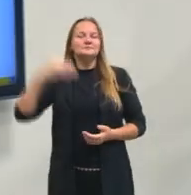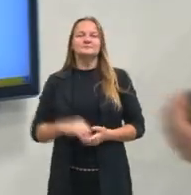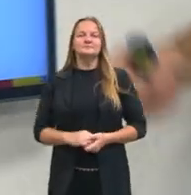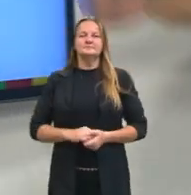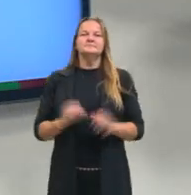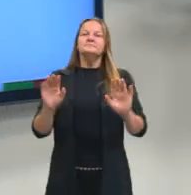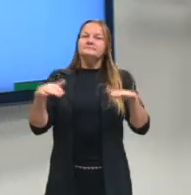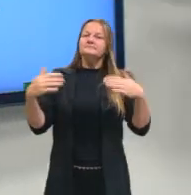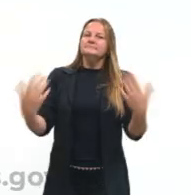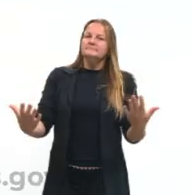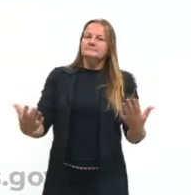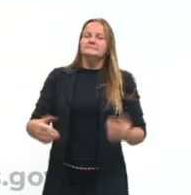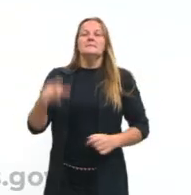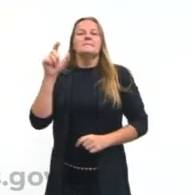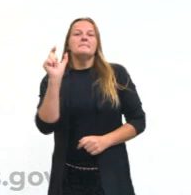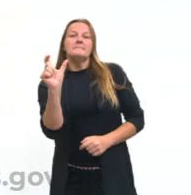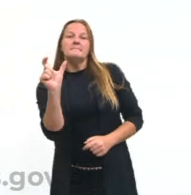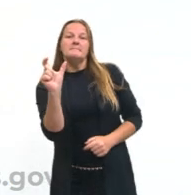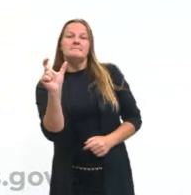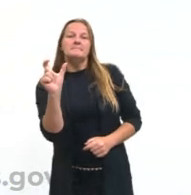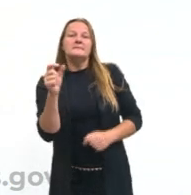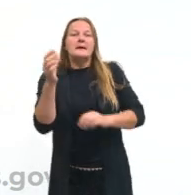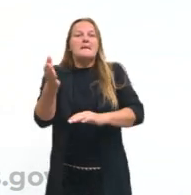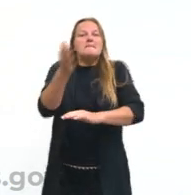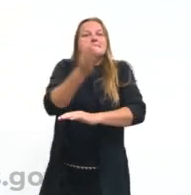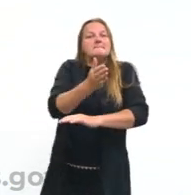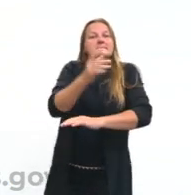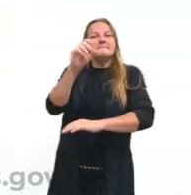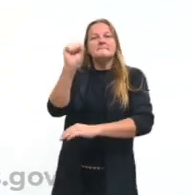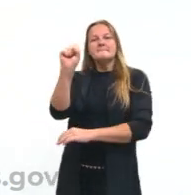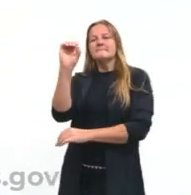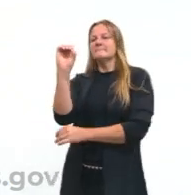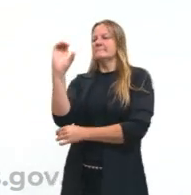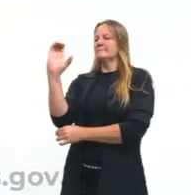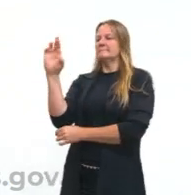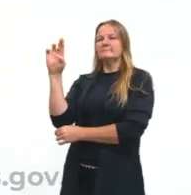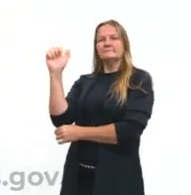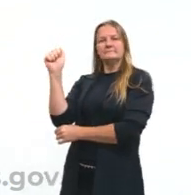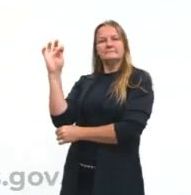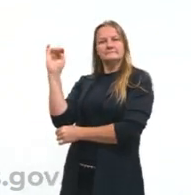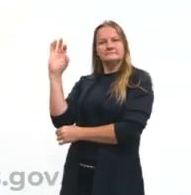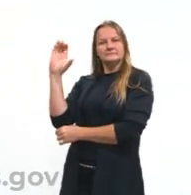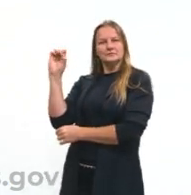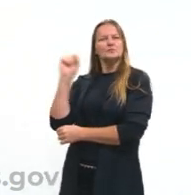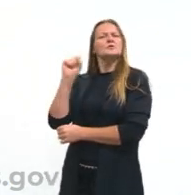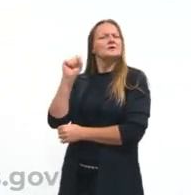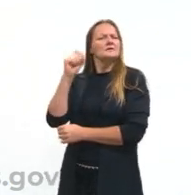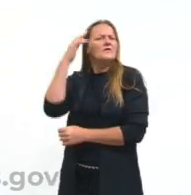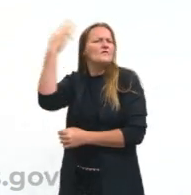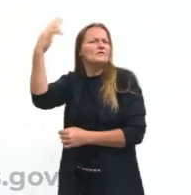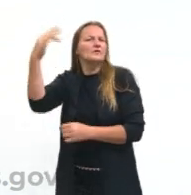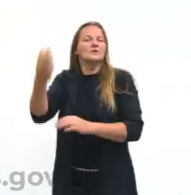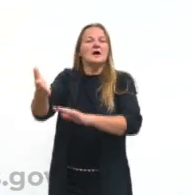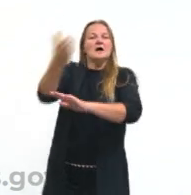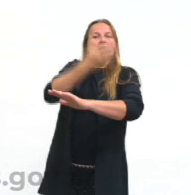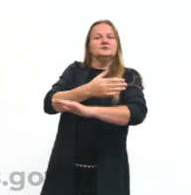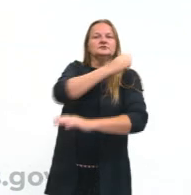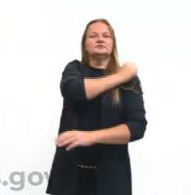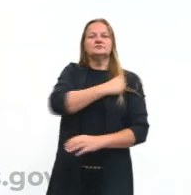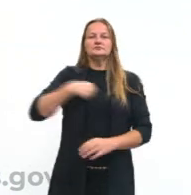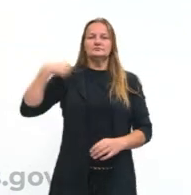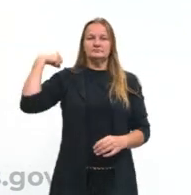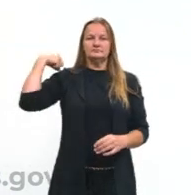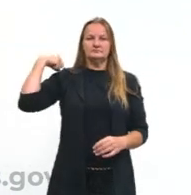então a própria palavra já diz né pré-socráticos são os filósofos que vem antes de Sócrates